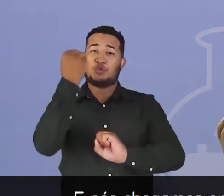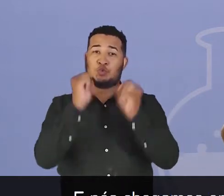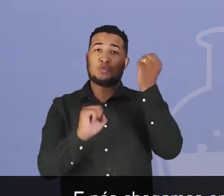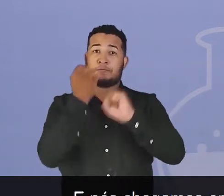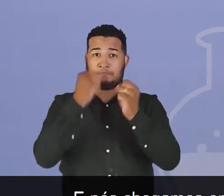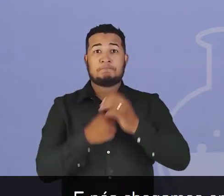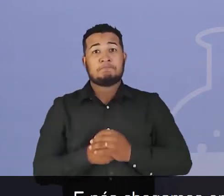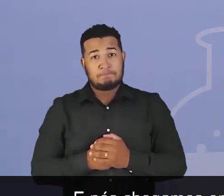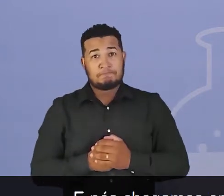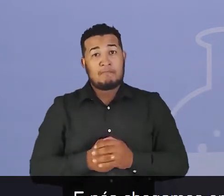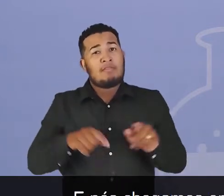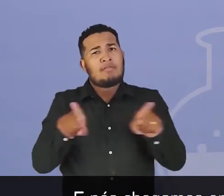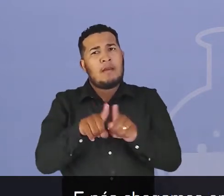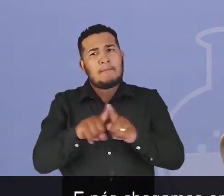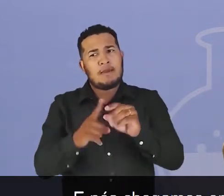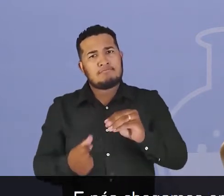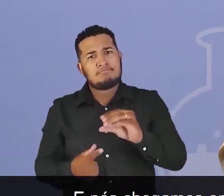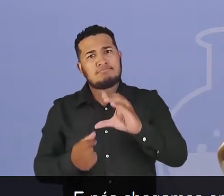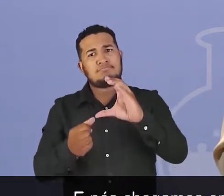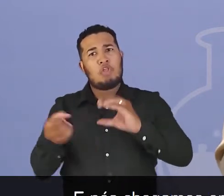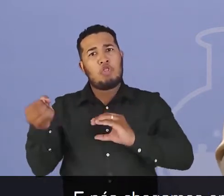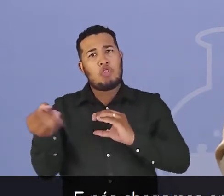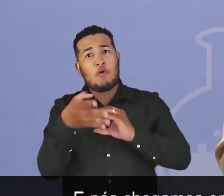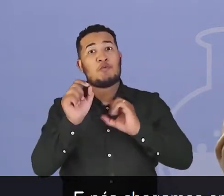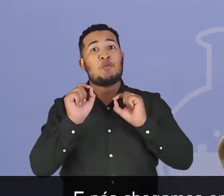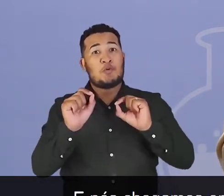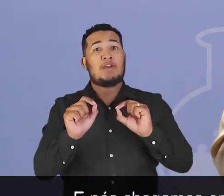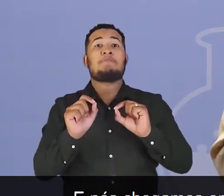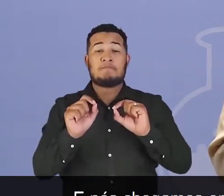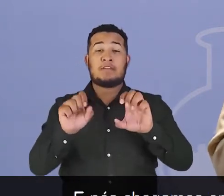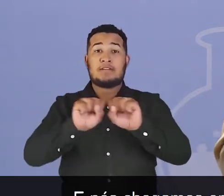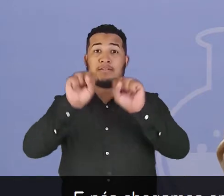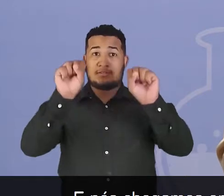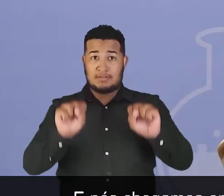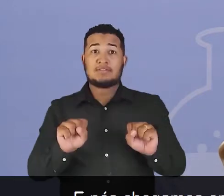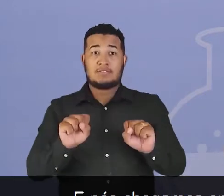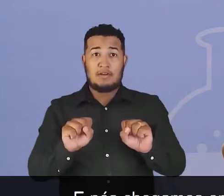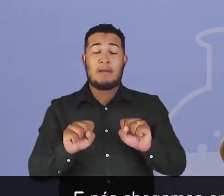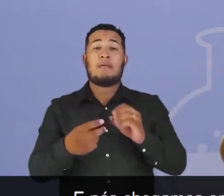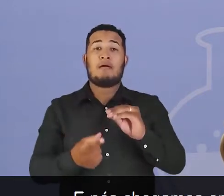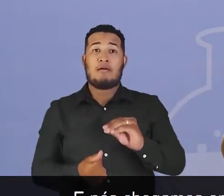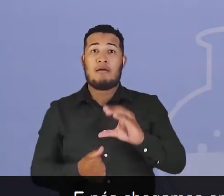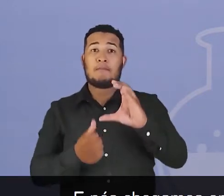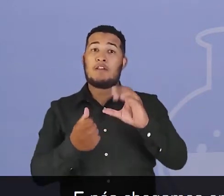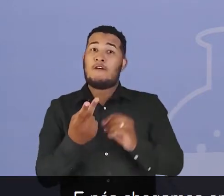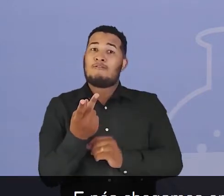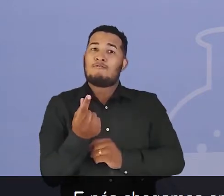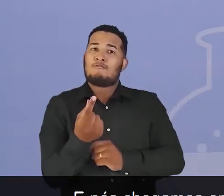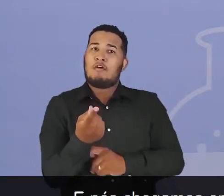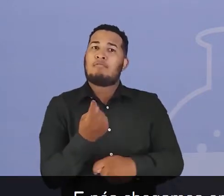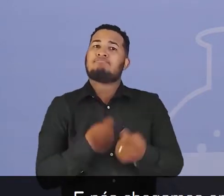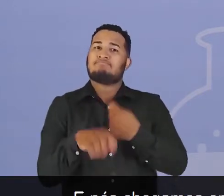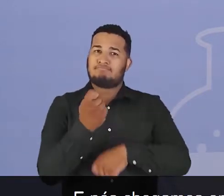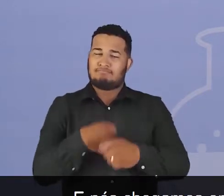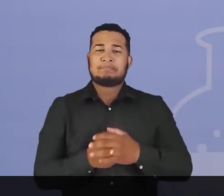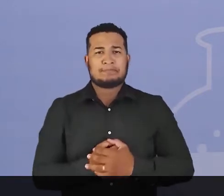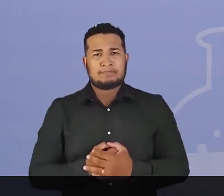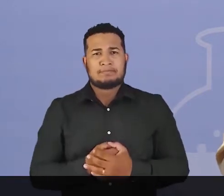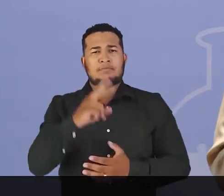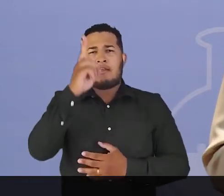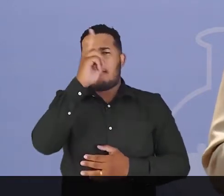nós chegamos numa outra evolução do sistema capitalista, que é o capitalismo financeiro.